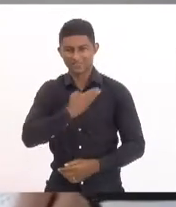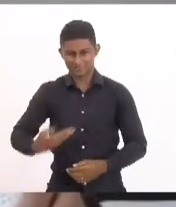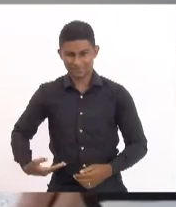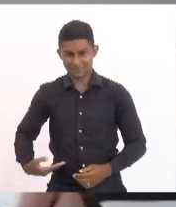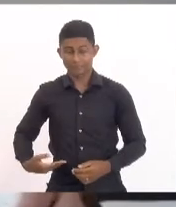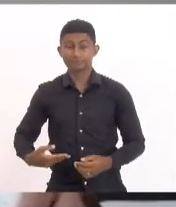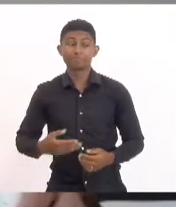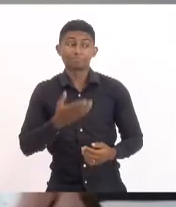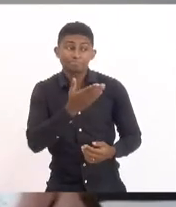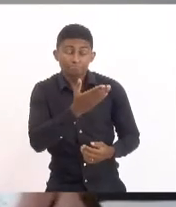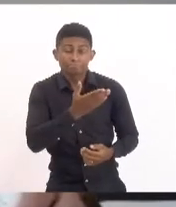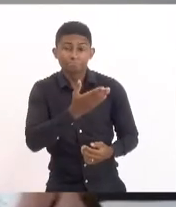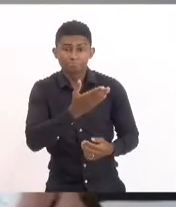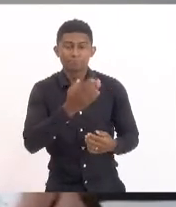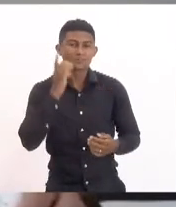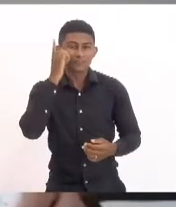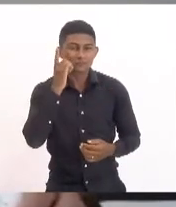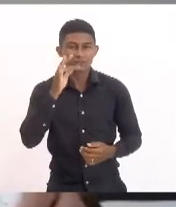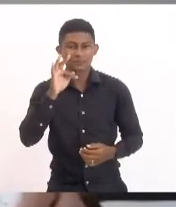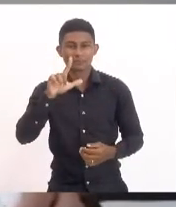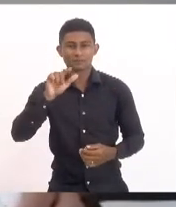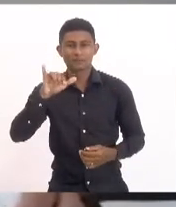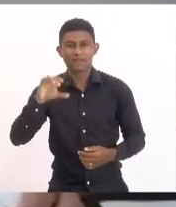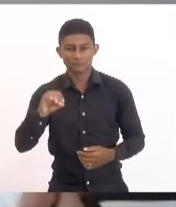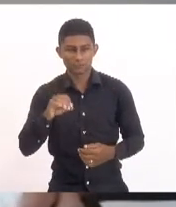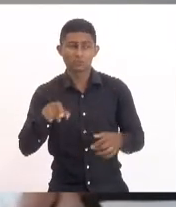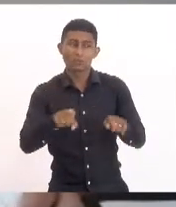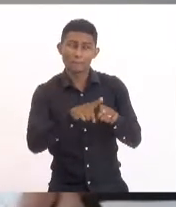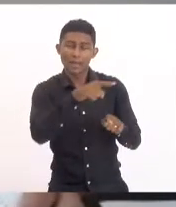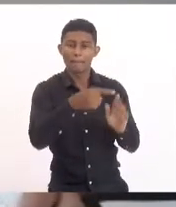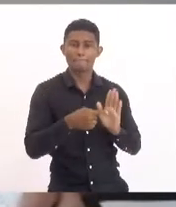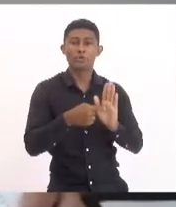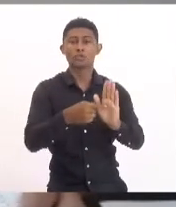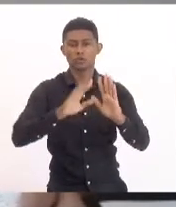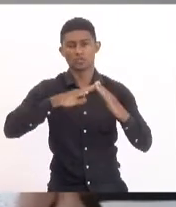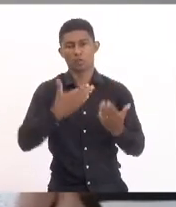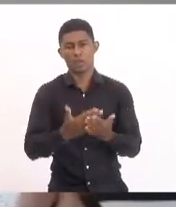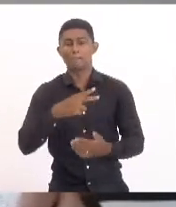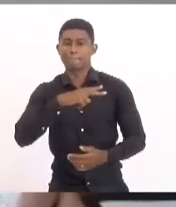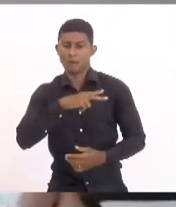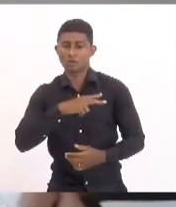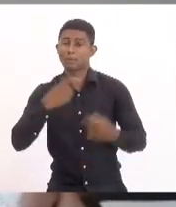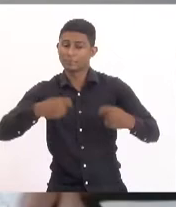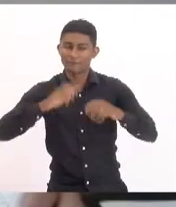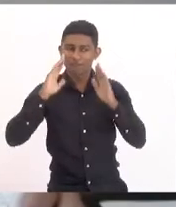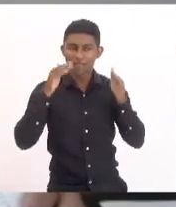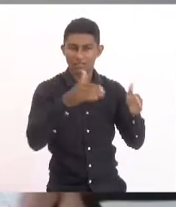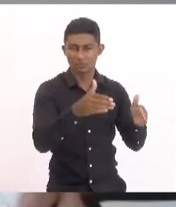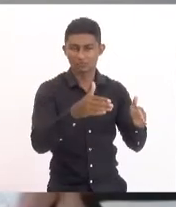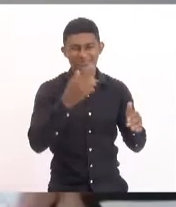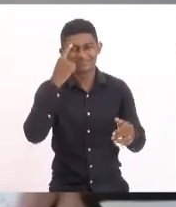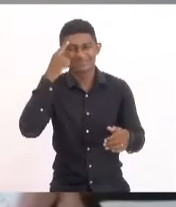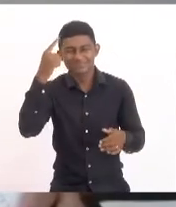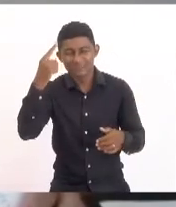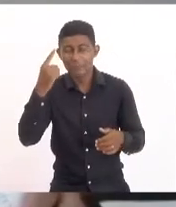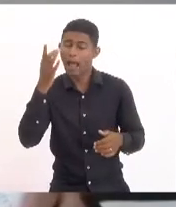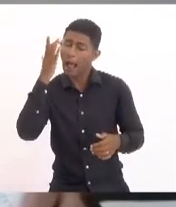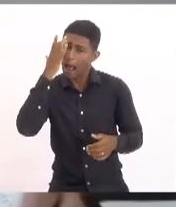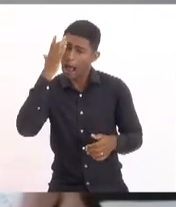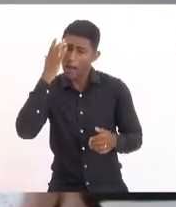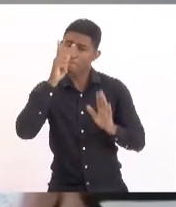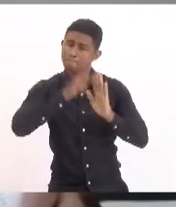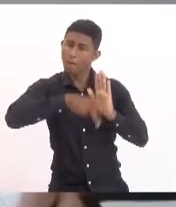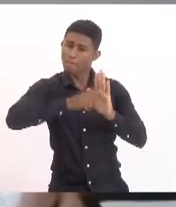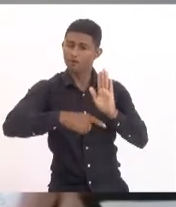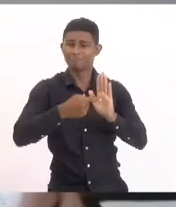preocupação em relação às escolas particulares. Faz um ano que esse projeto foi protocolado, talvez alguns aspectos do projeto merecessem alguma